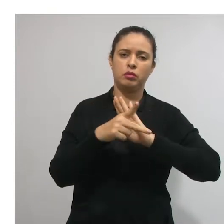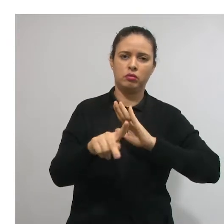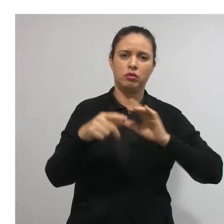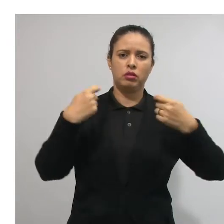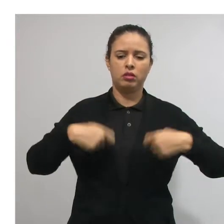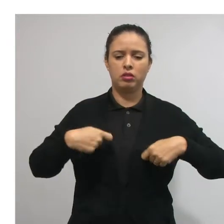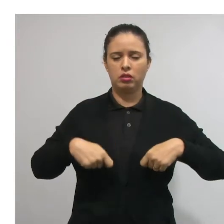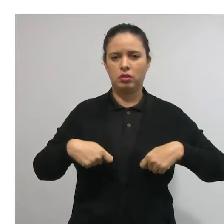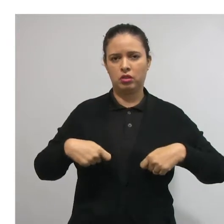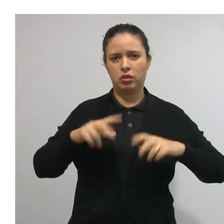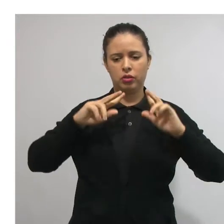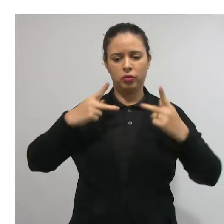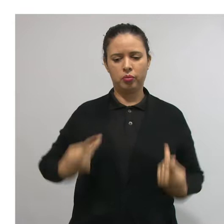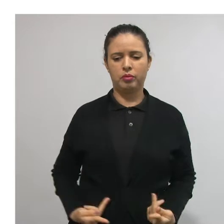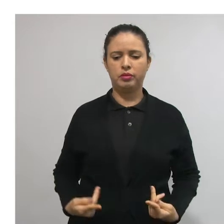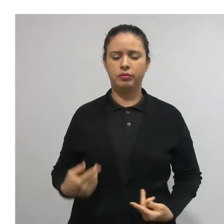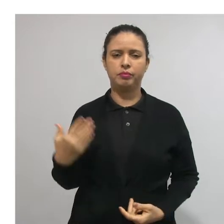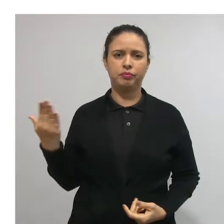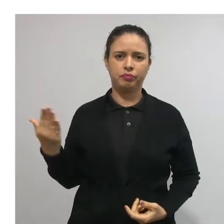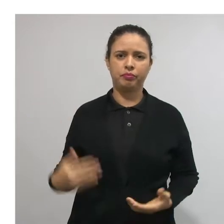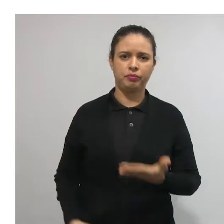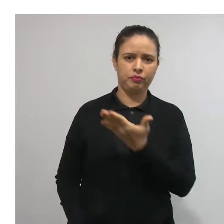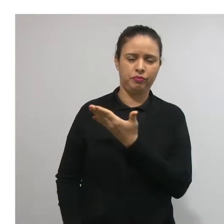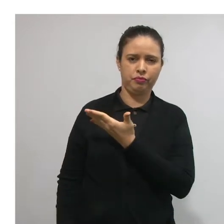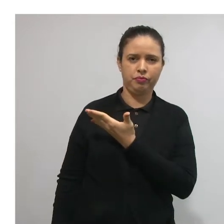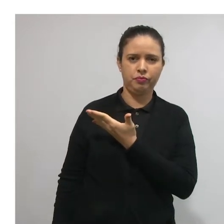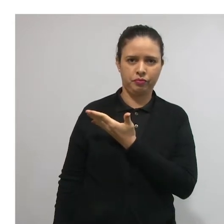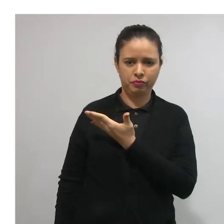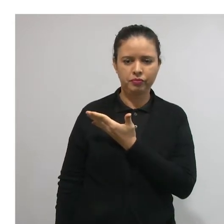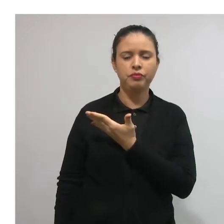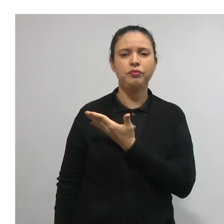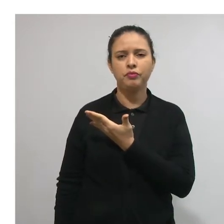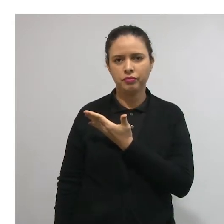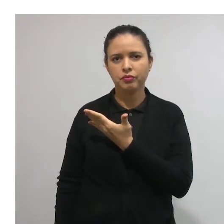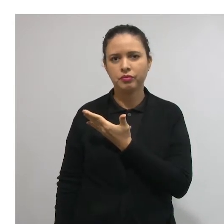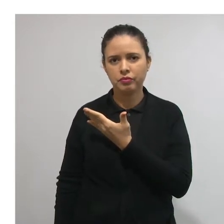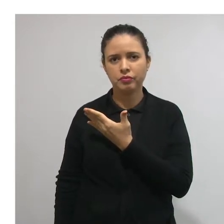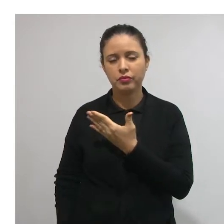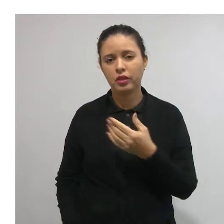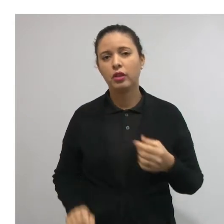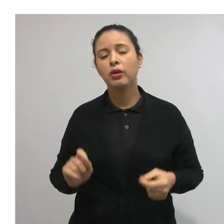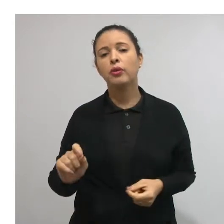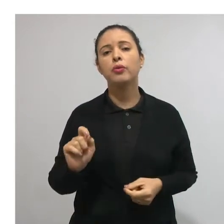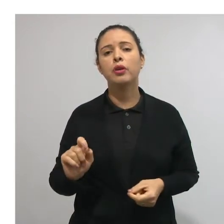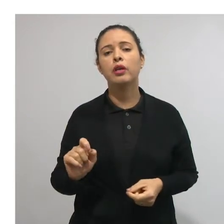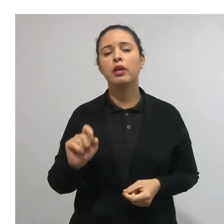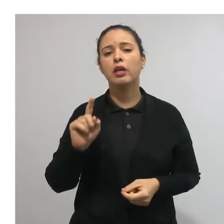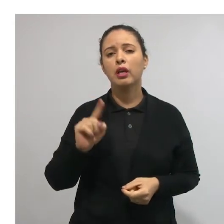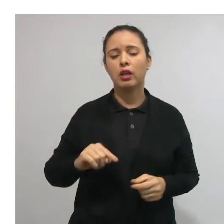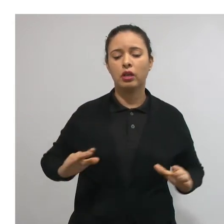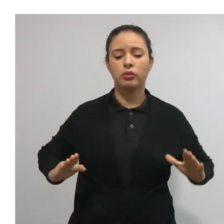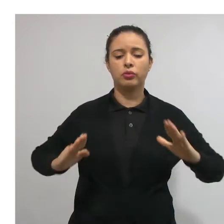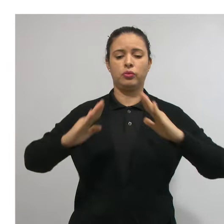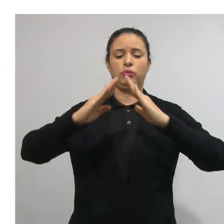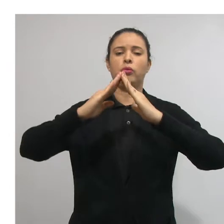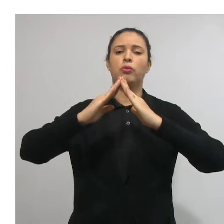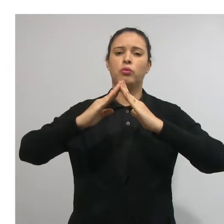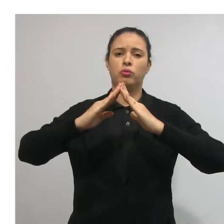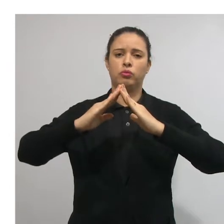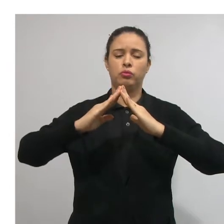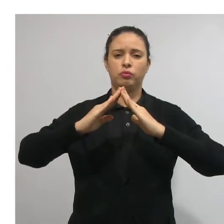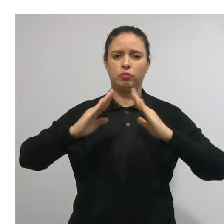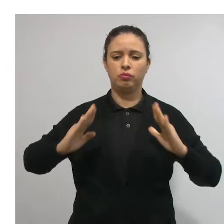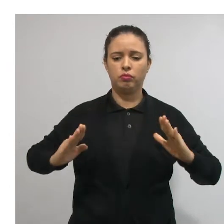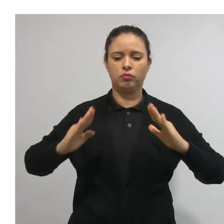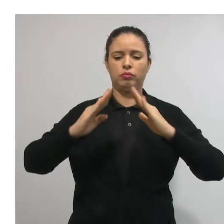necessidades humanas. Vamos aqui conhecer essa pirâmide, tá? A escola das relações humanas, ela está muito voltada aí para as pessoas como um